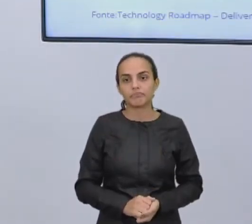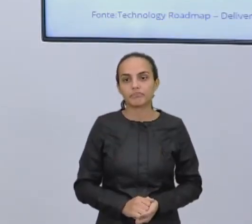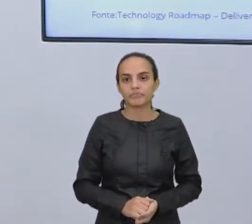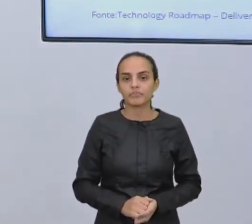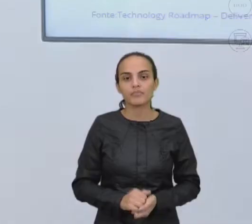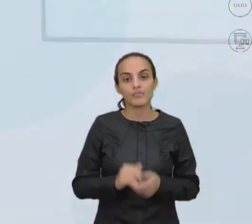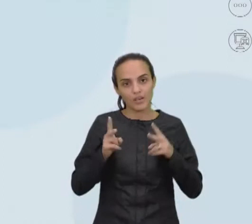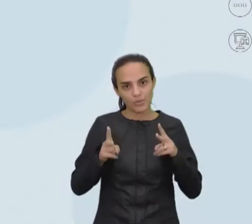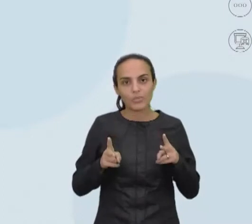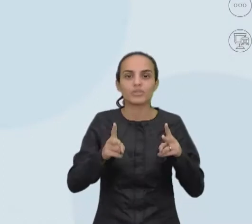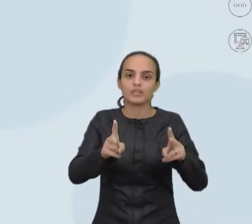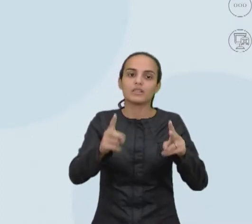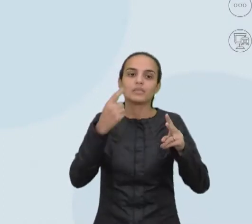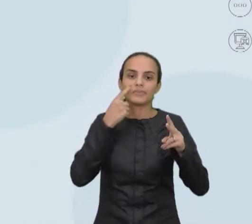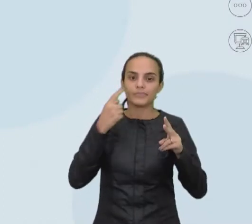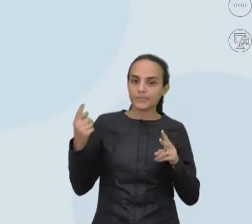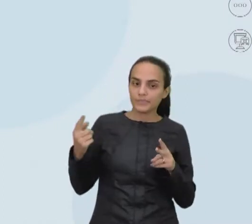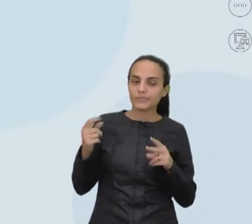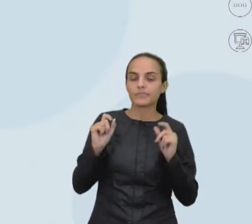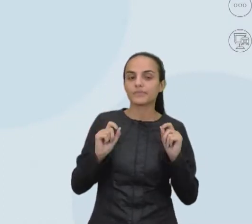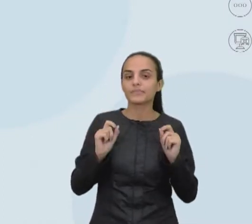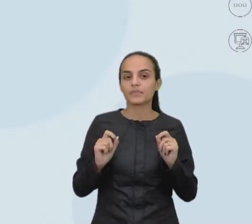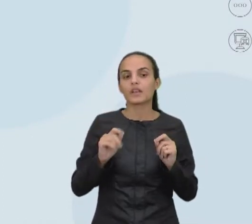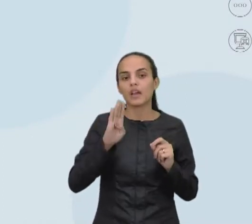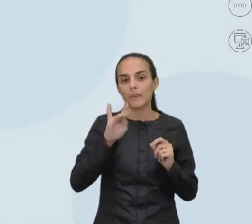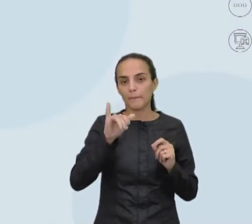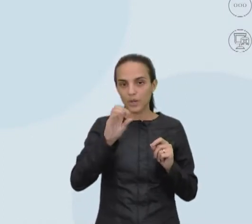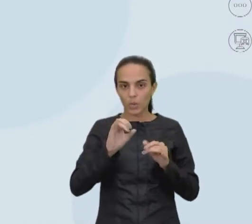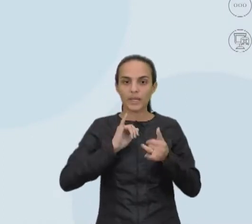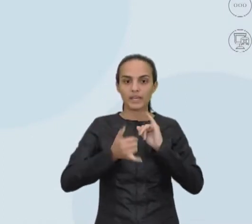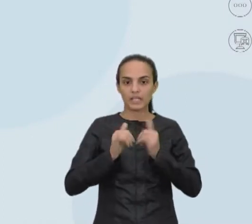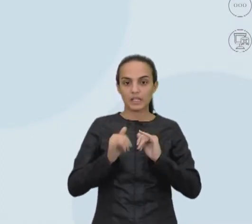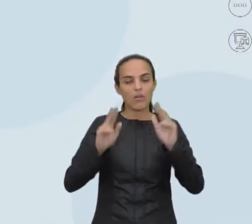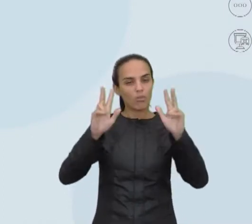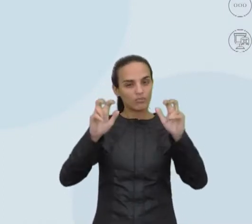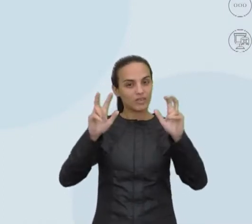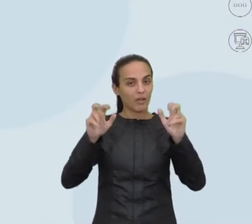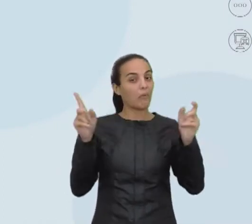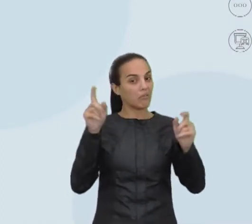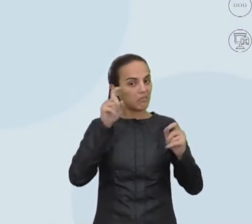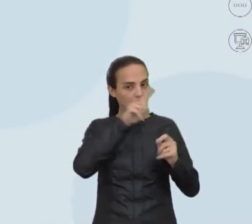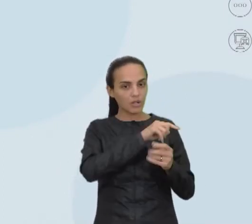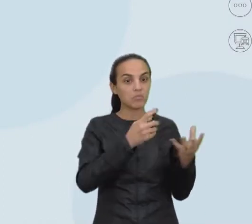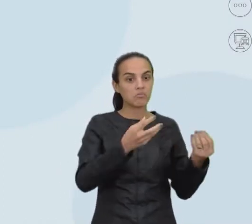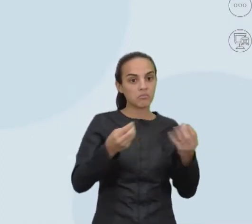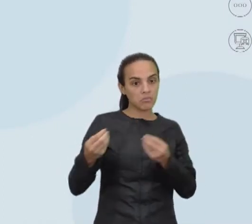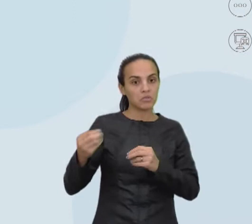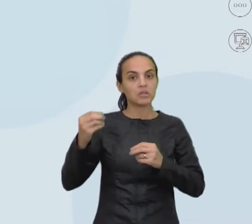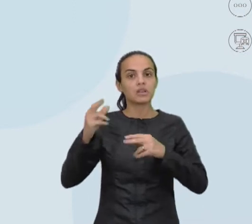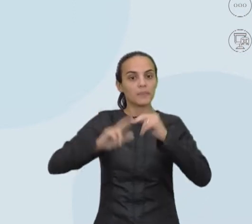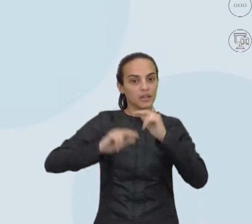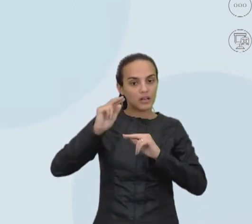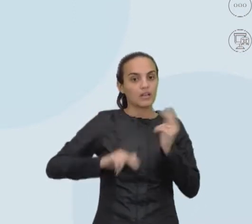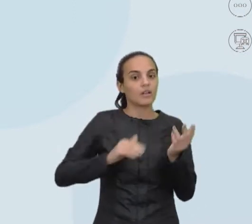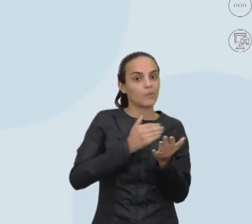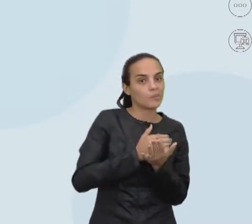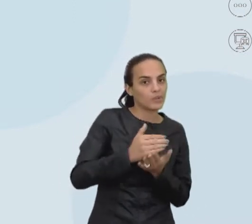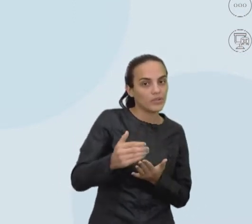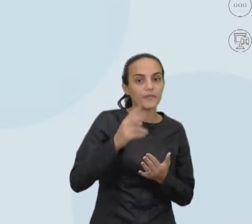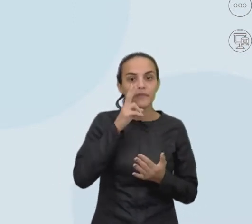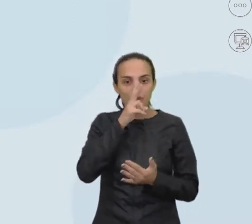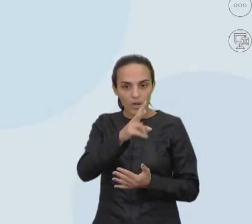Então, continuando aí na parte de conceituação, né? Então, a bioenergia é um assunto aí complexo, com muitas matérias-primas